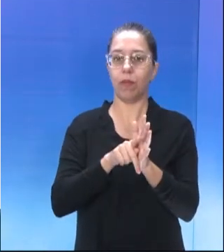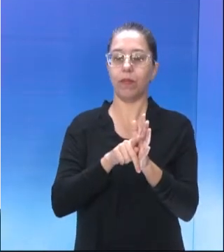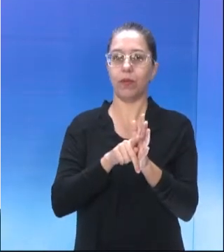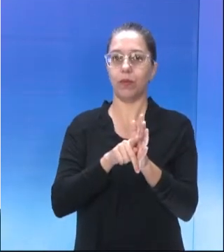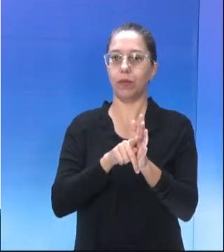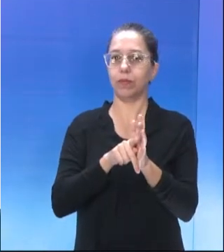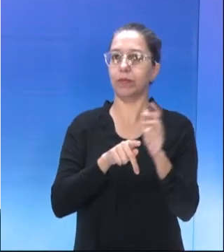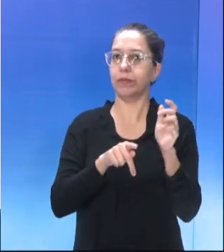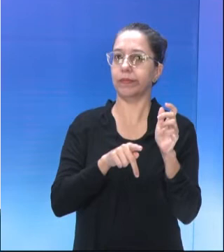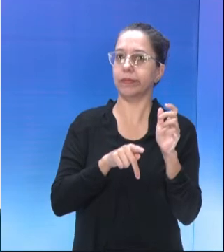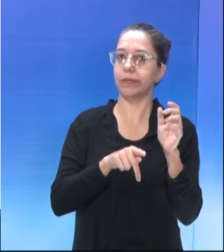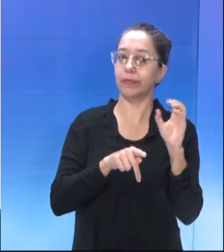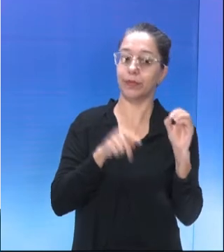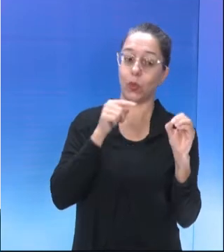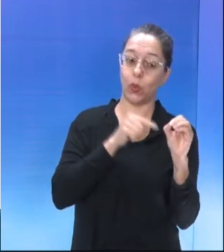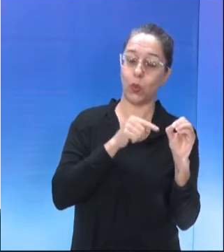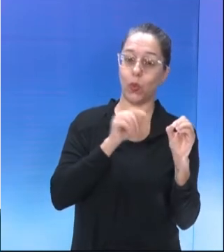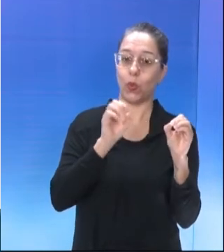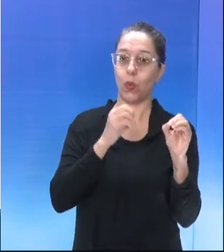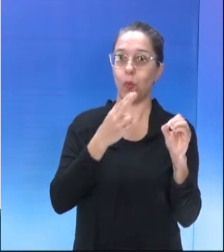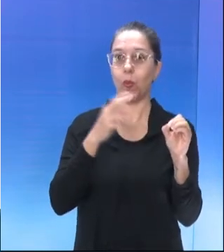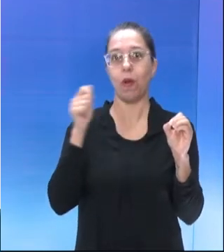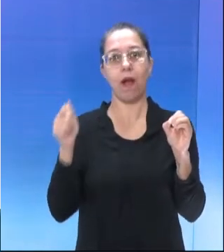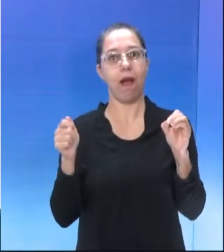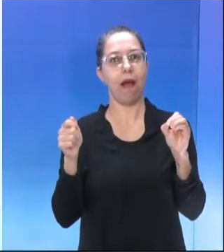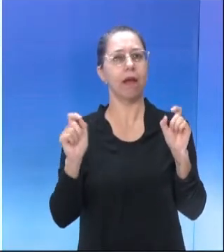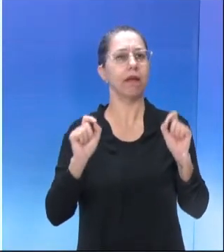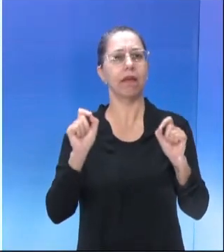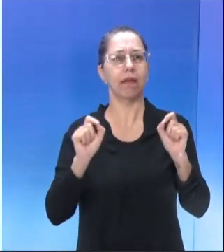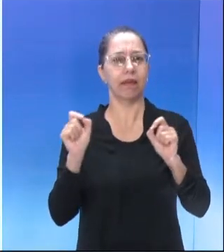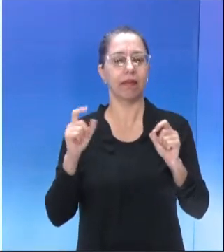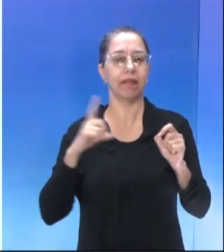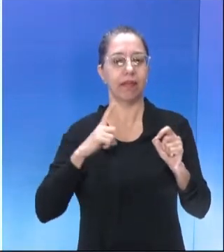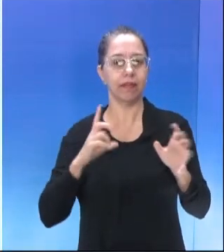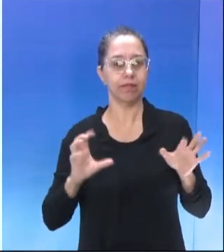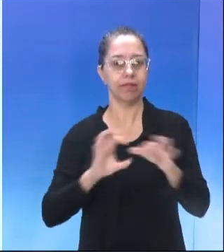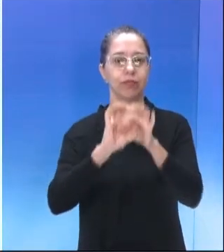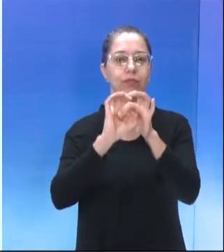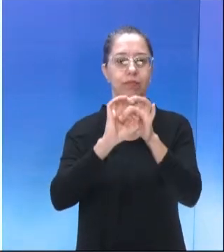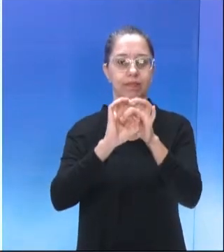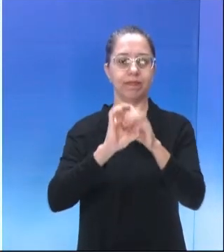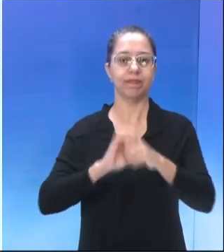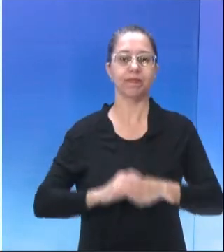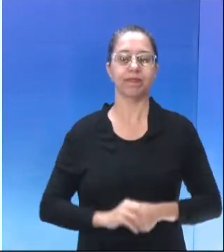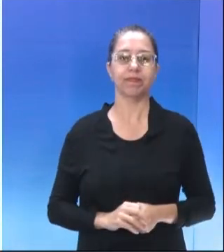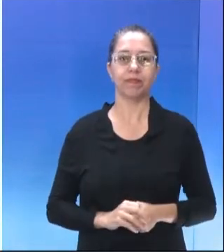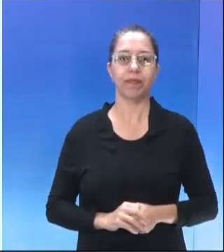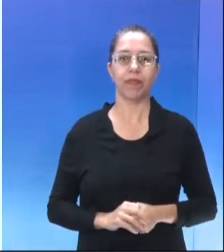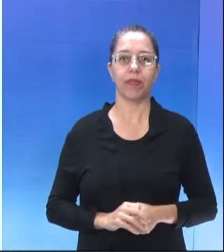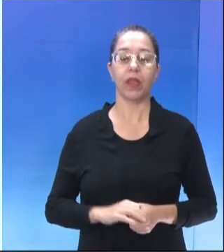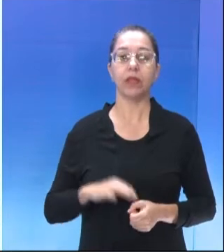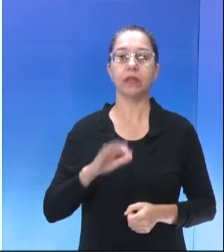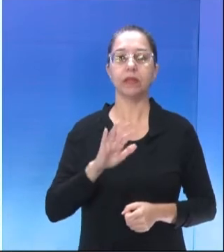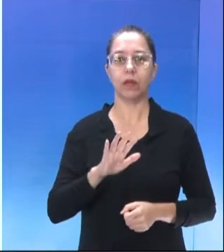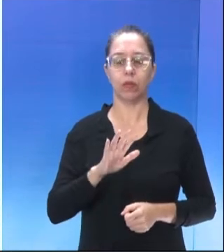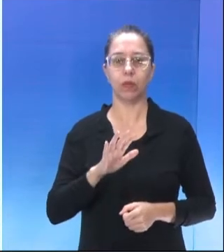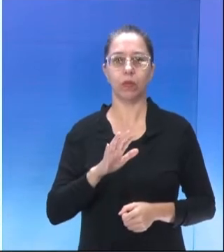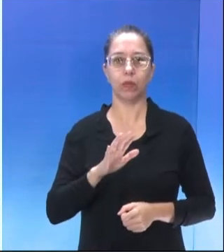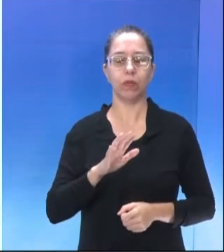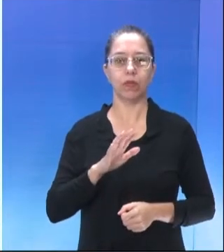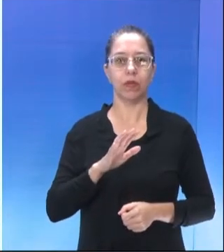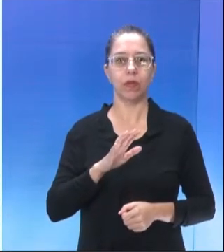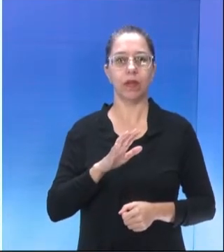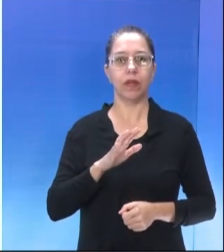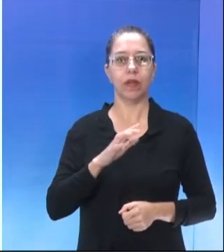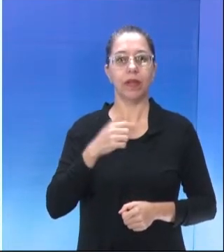ou então a. Olha só, antes de irmos para as alternativas, repito